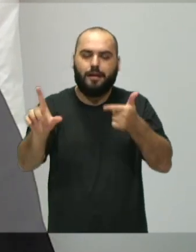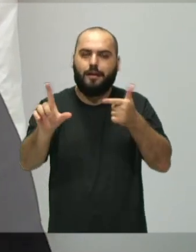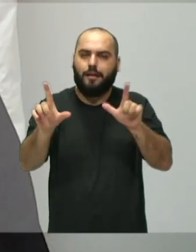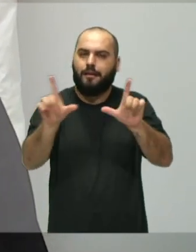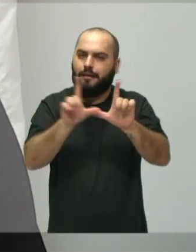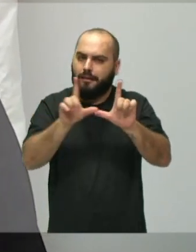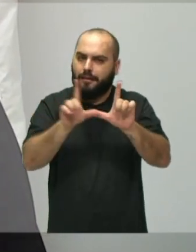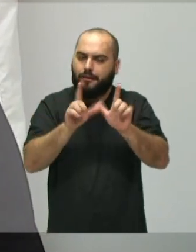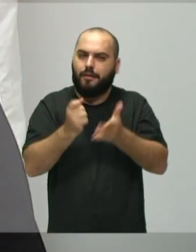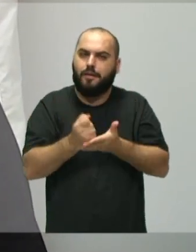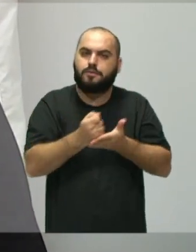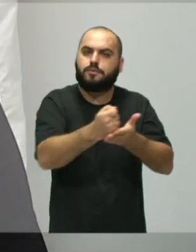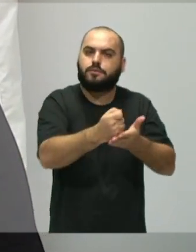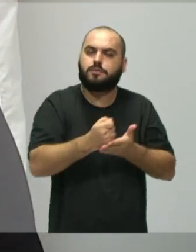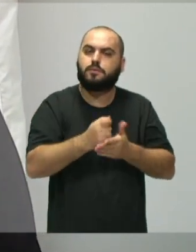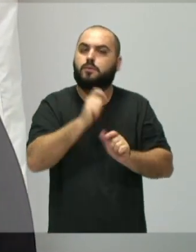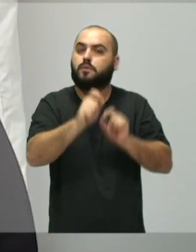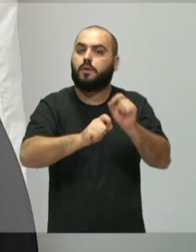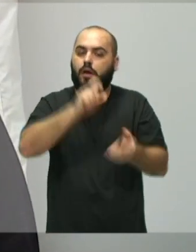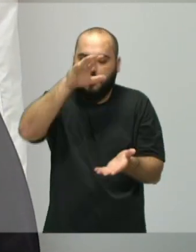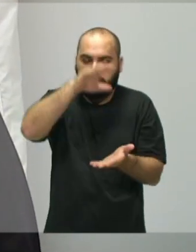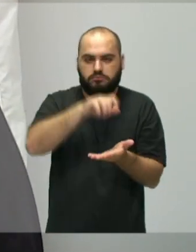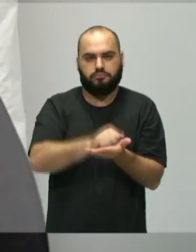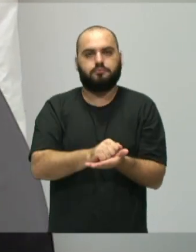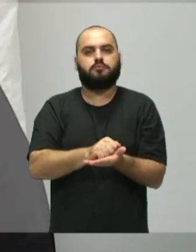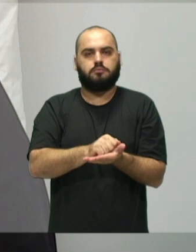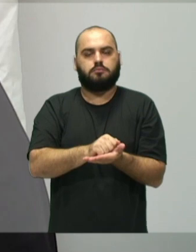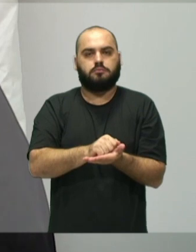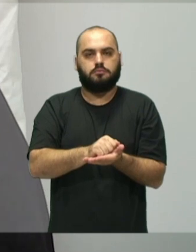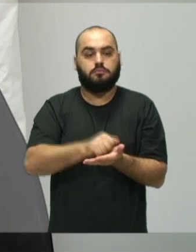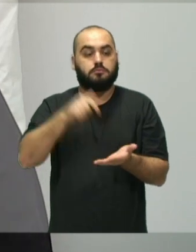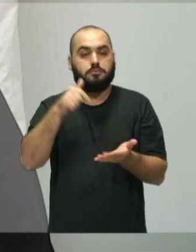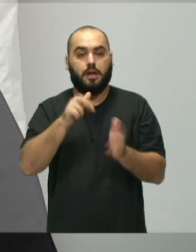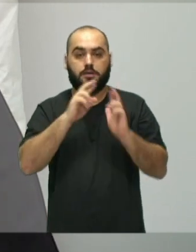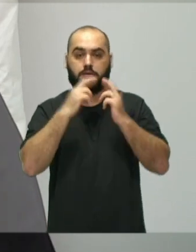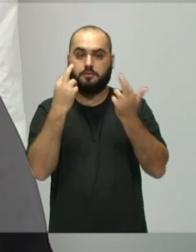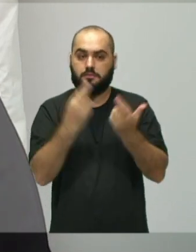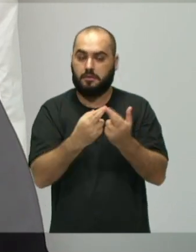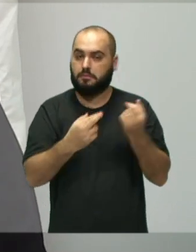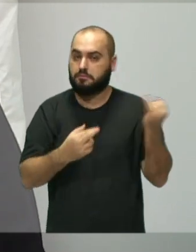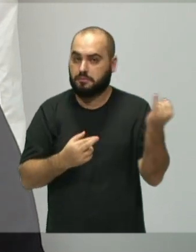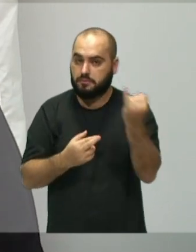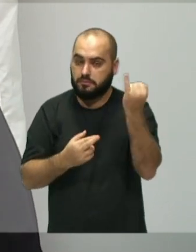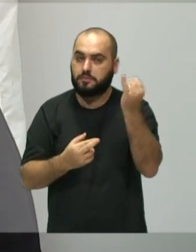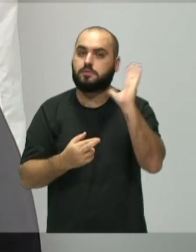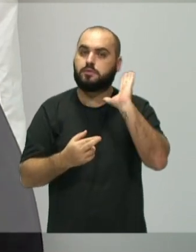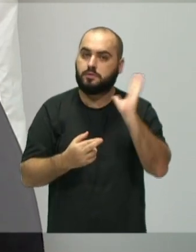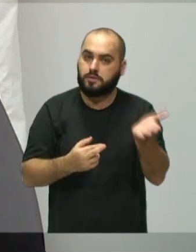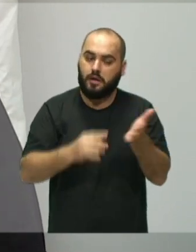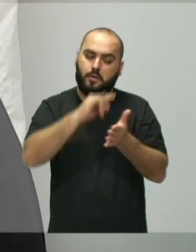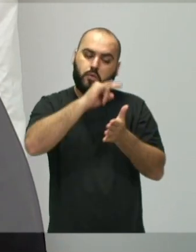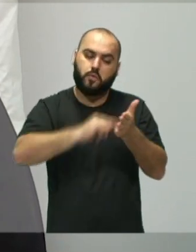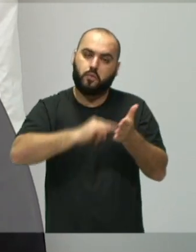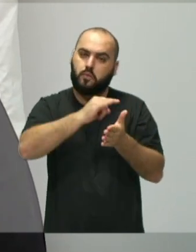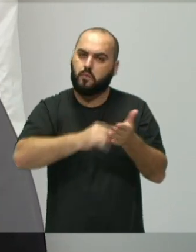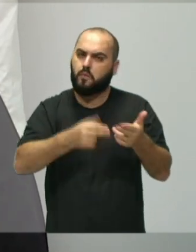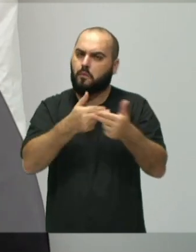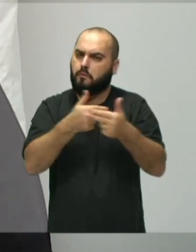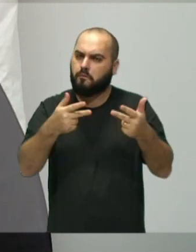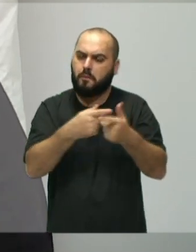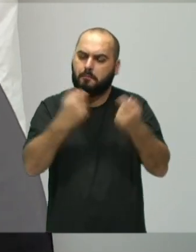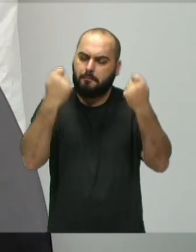ajudar o Pequeno Anjo e através de um credenciamento hoje nessa reunião muito interessante a gente já trouxe toda a documentação que é